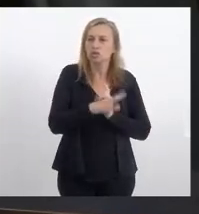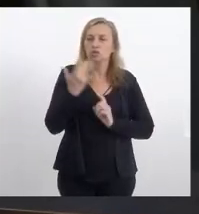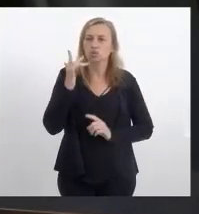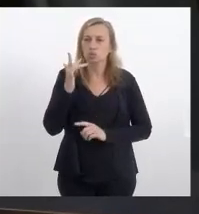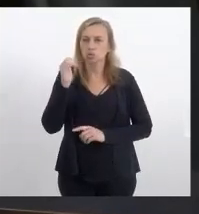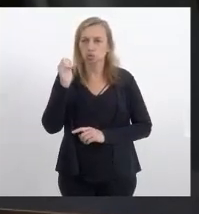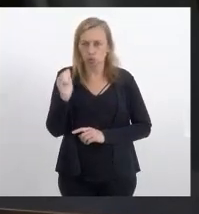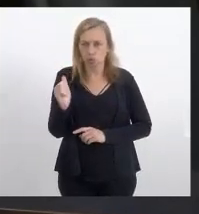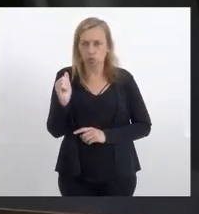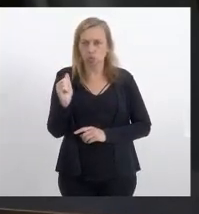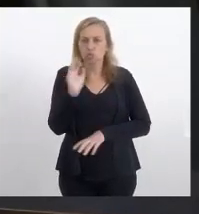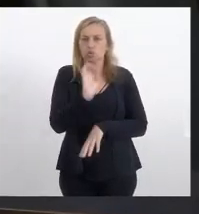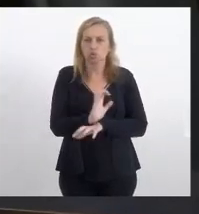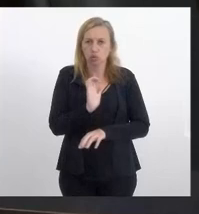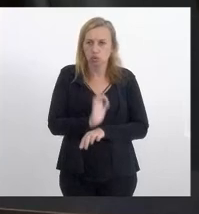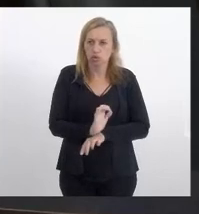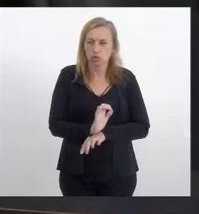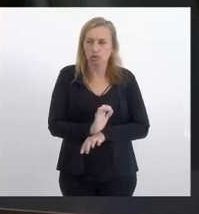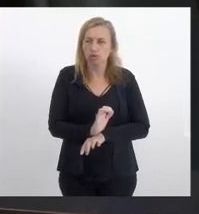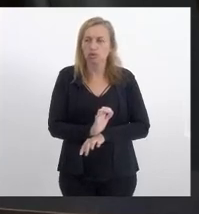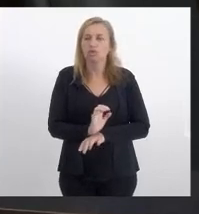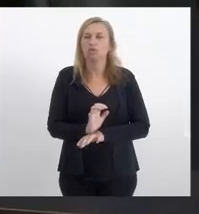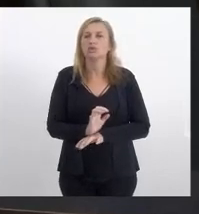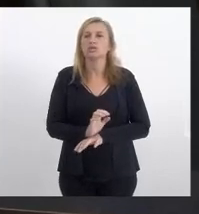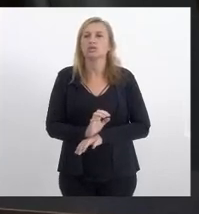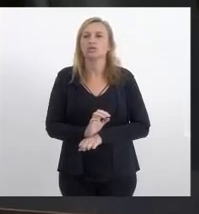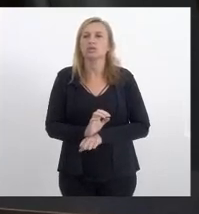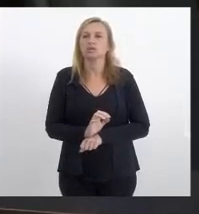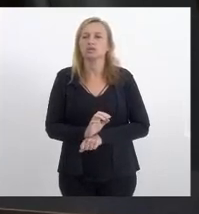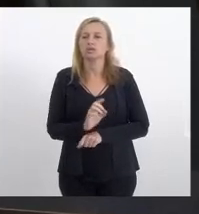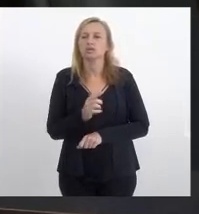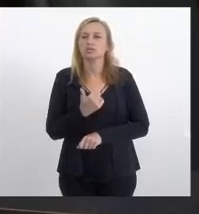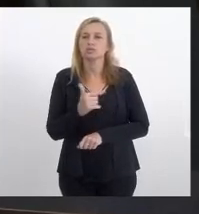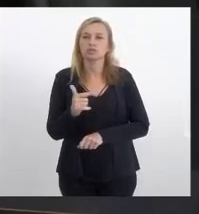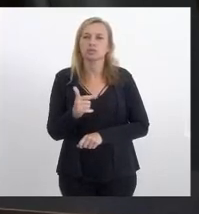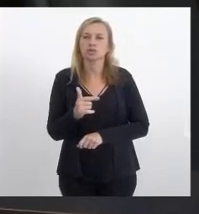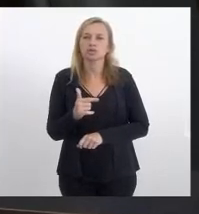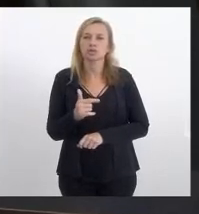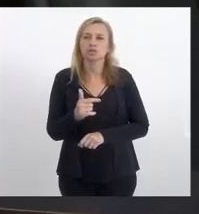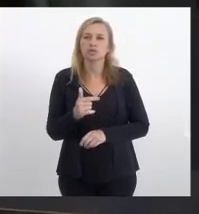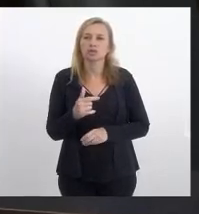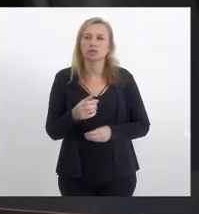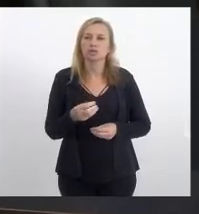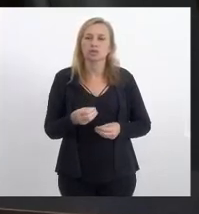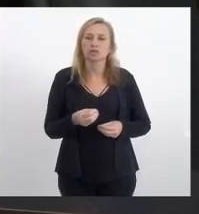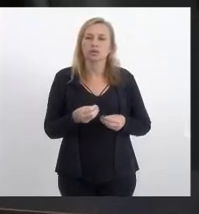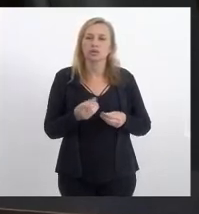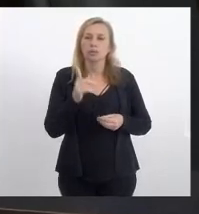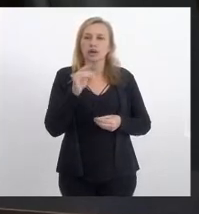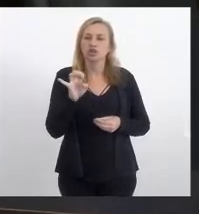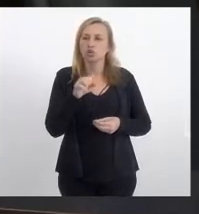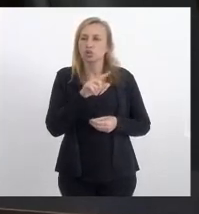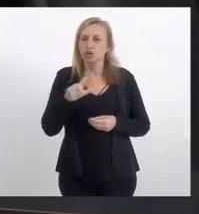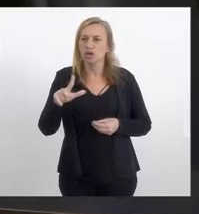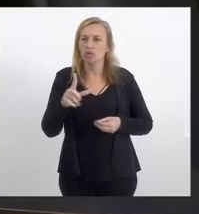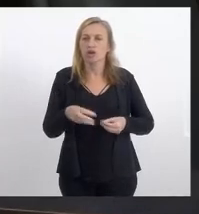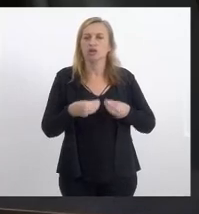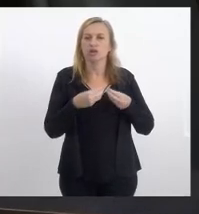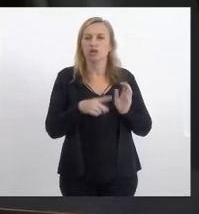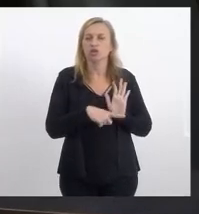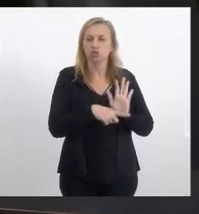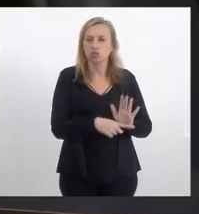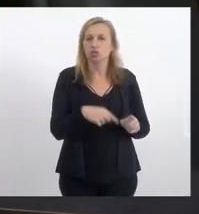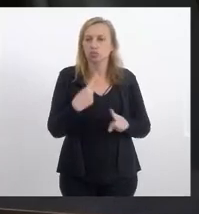tudo do estado ou seja não existe nem contribuição patronal porque